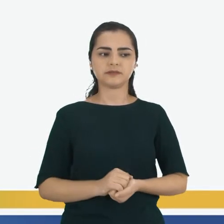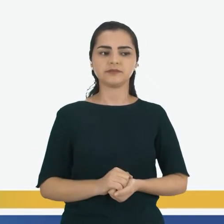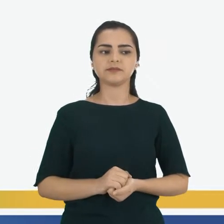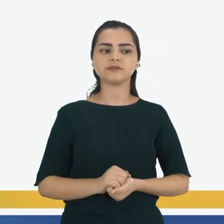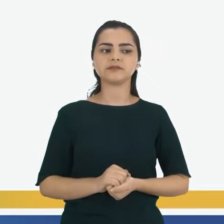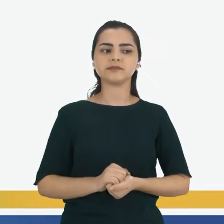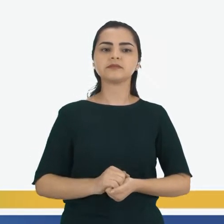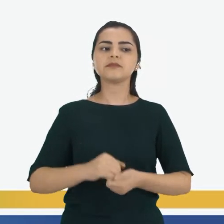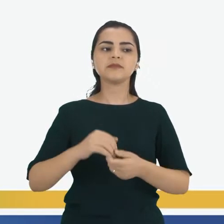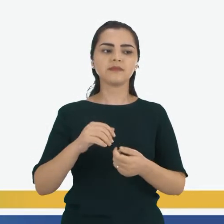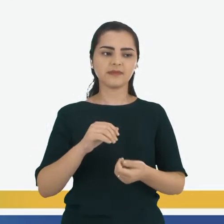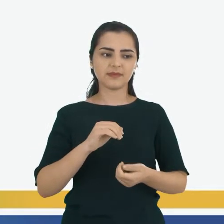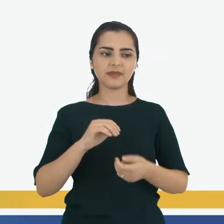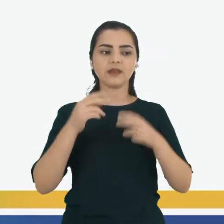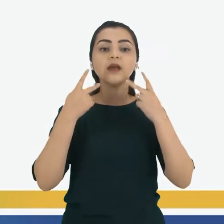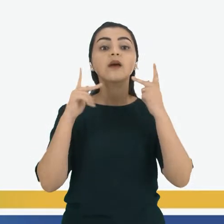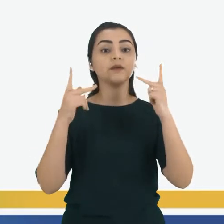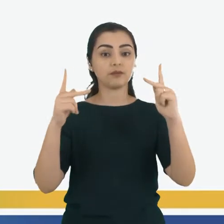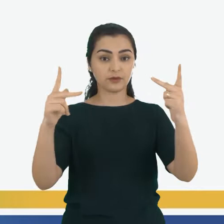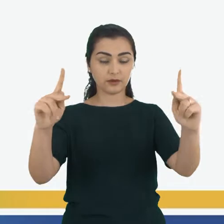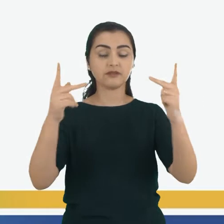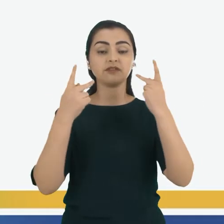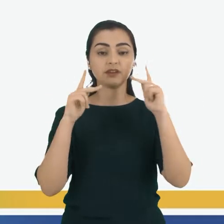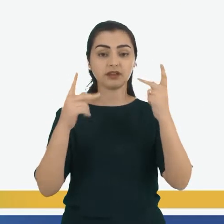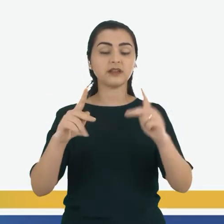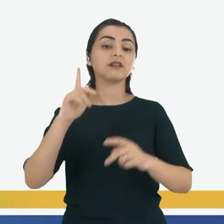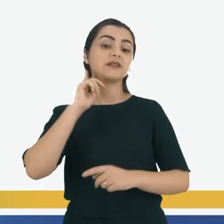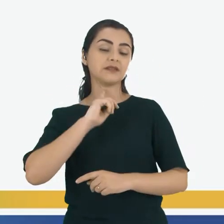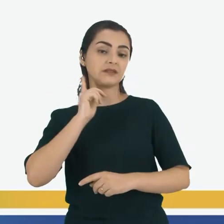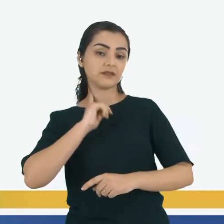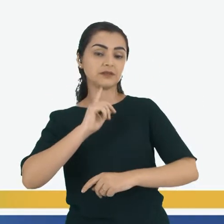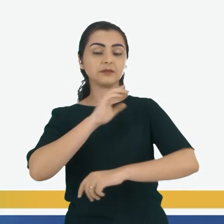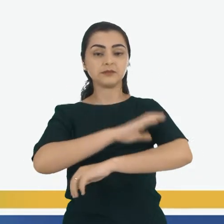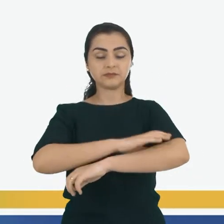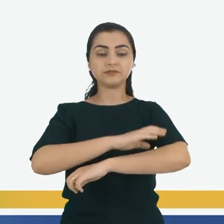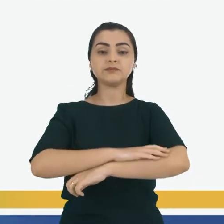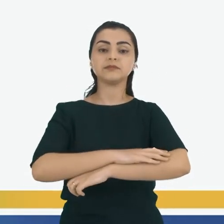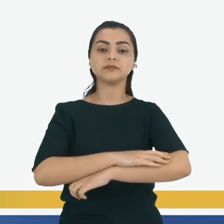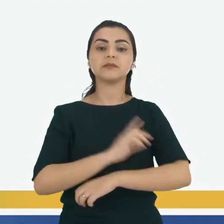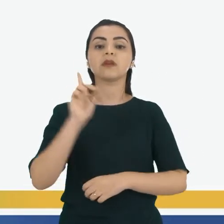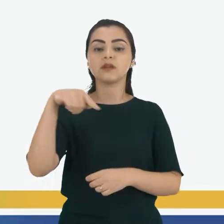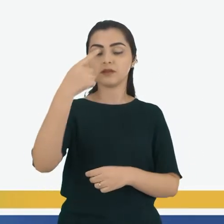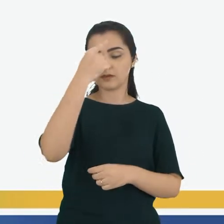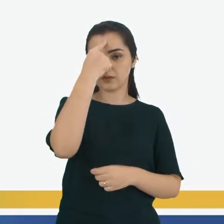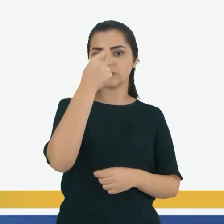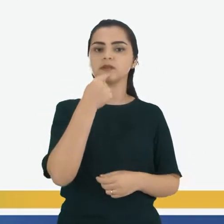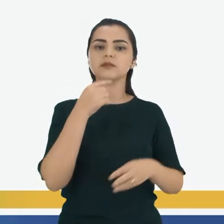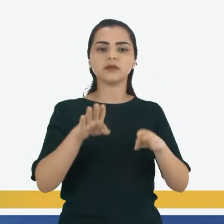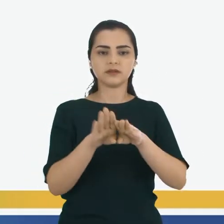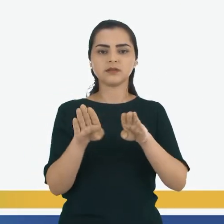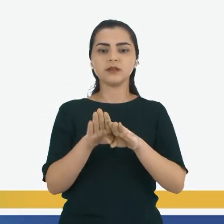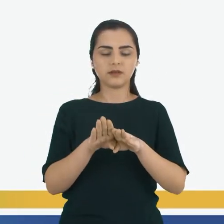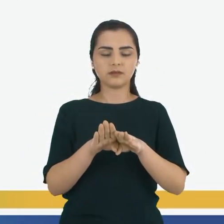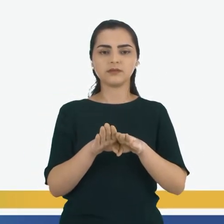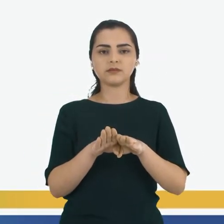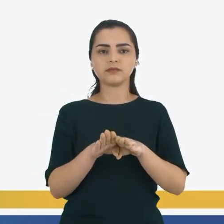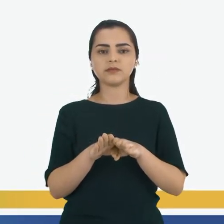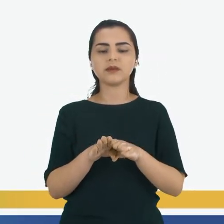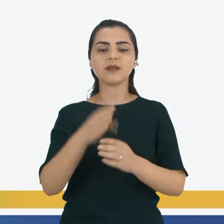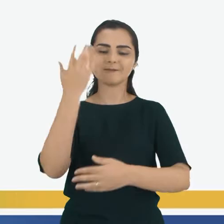Jesus de Matozinho, em Minas, Congonhas do Campo. Nós temos outra imagem também dele, e essa agora é